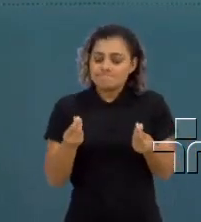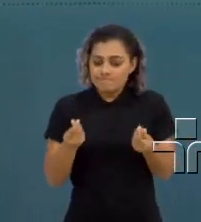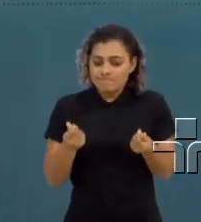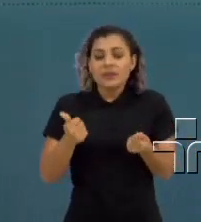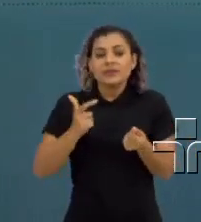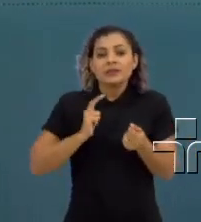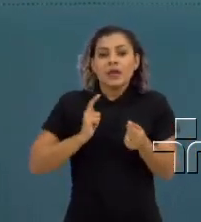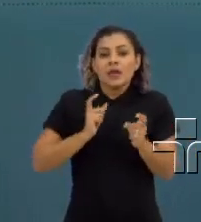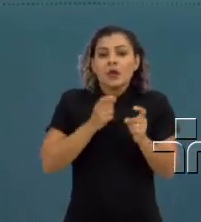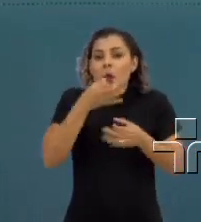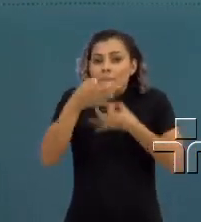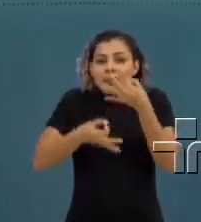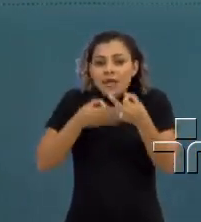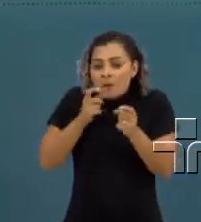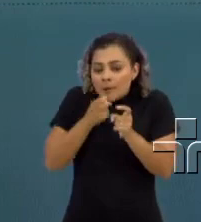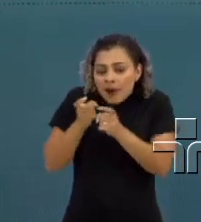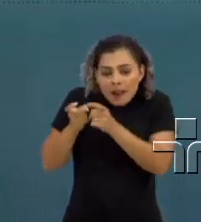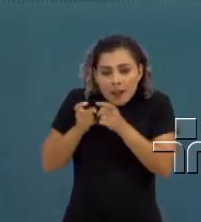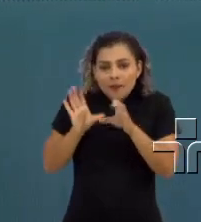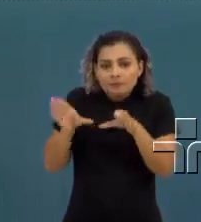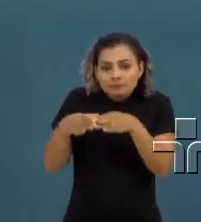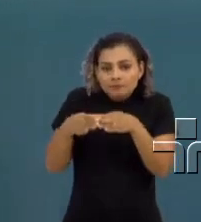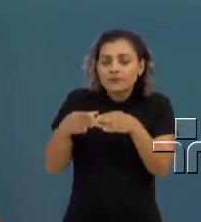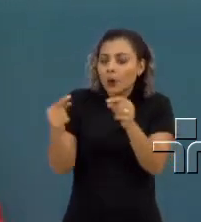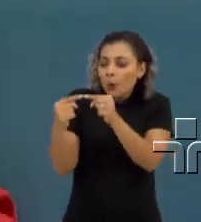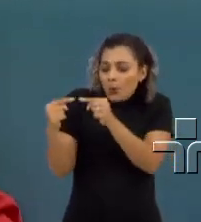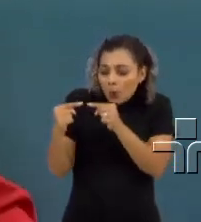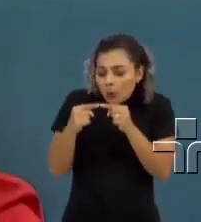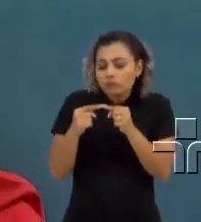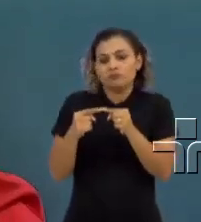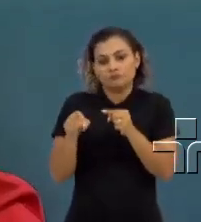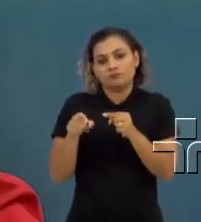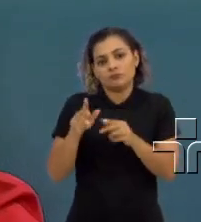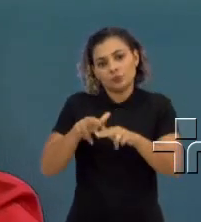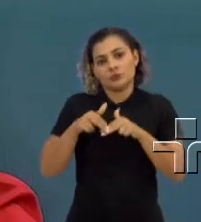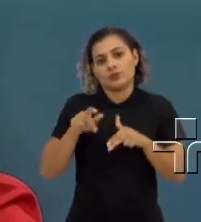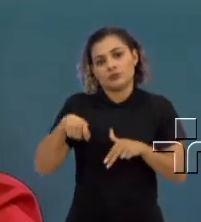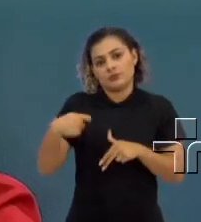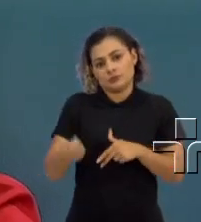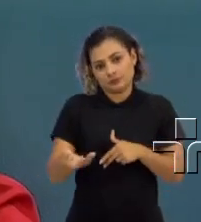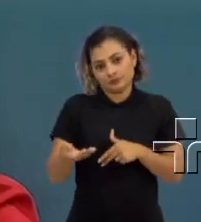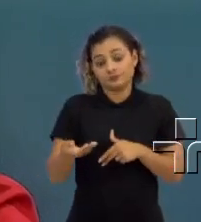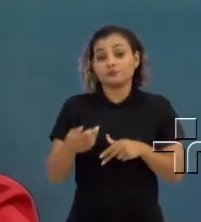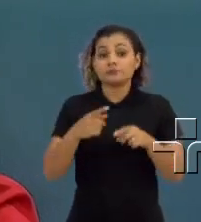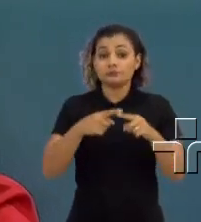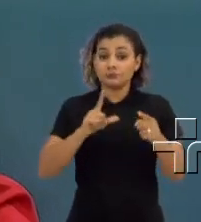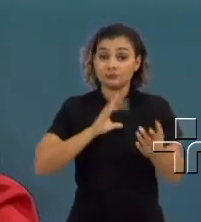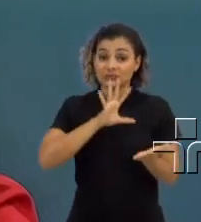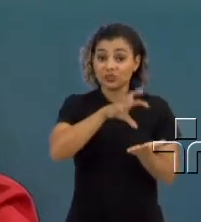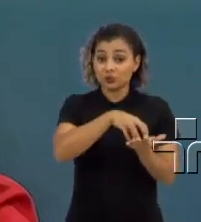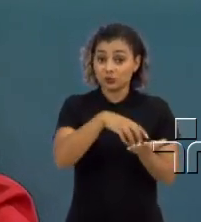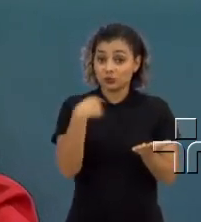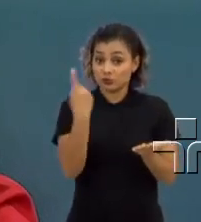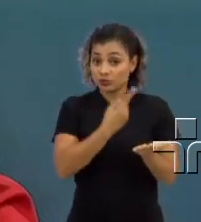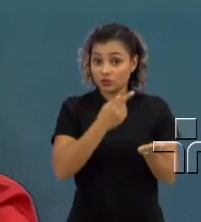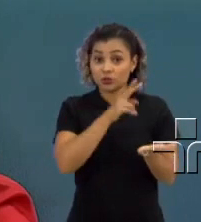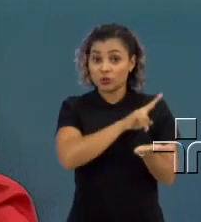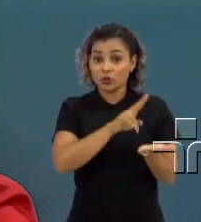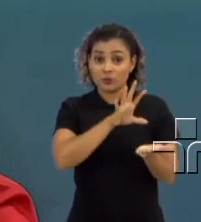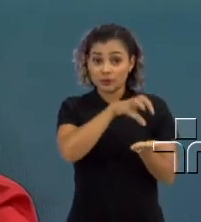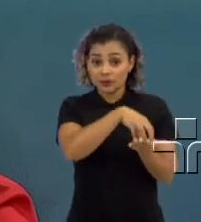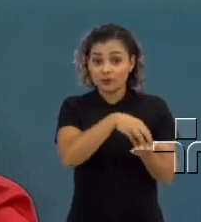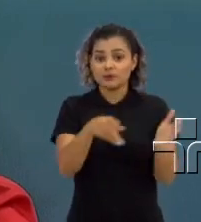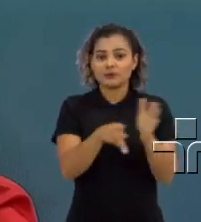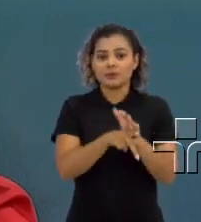vai tendo um certo conjunto de coisas que as pessoas vão concordando, né? Mas acho que um dos institutos que a gente deve citar é